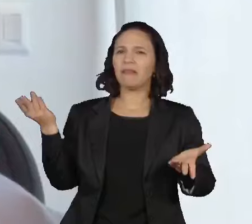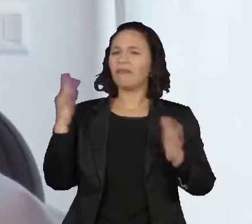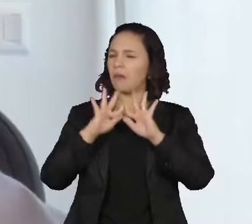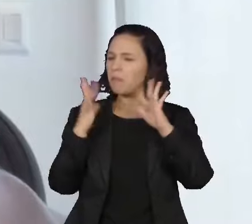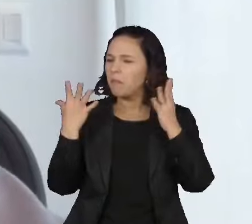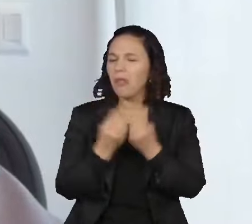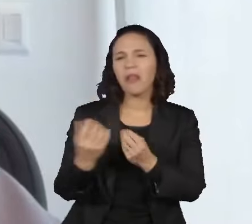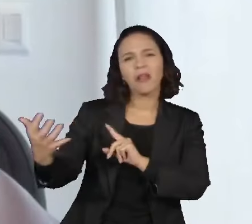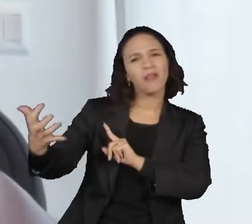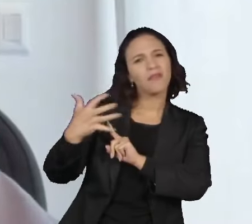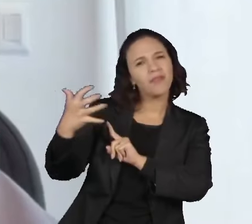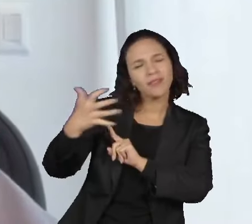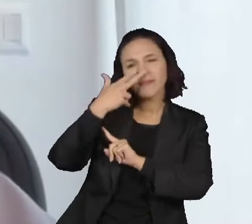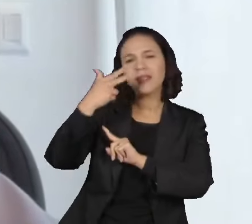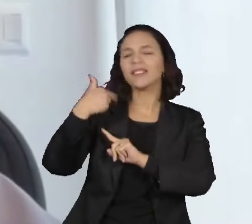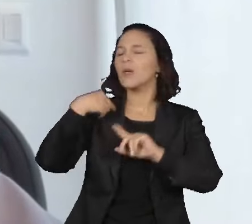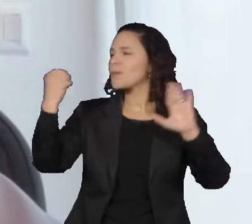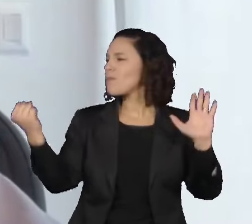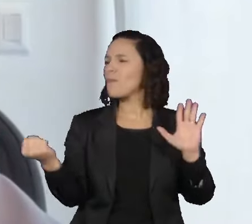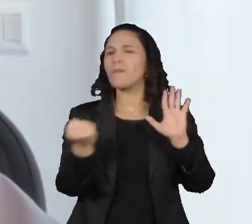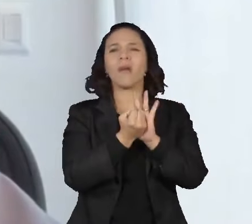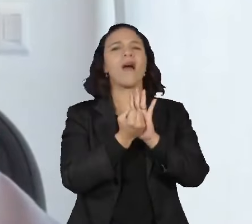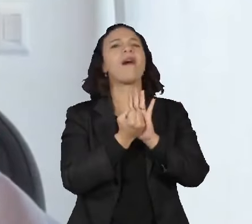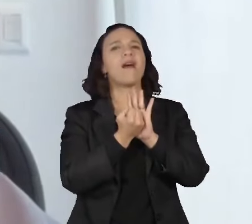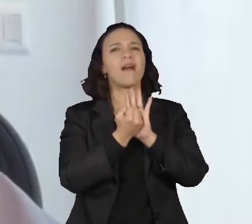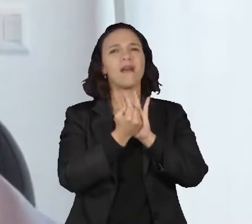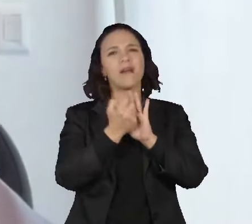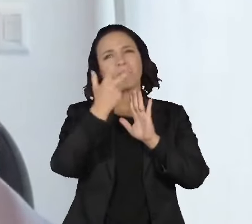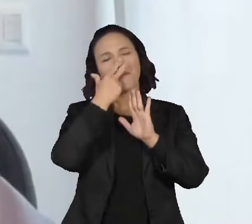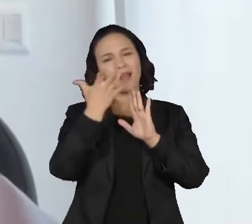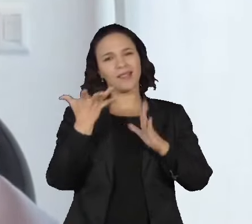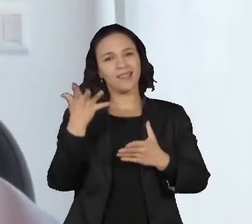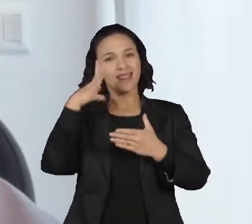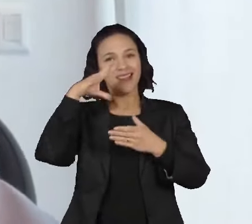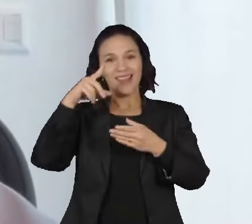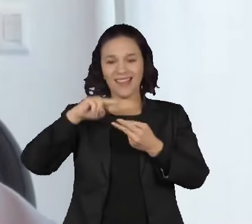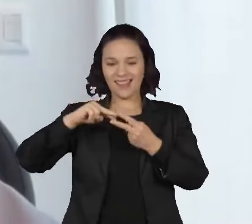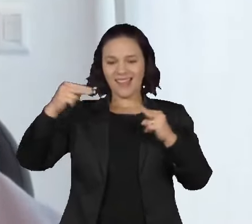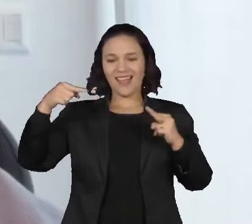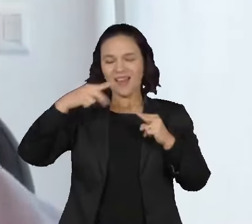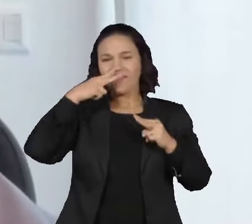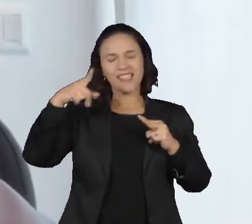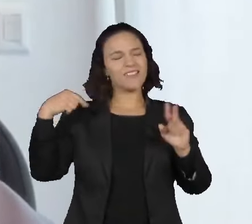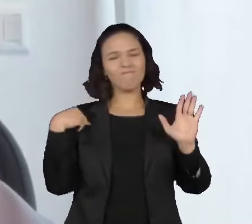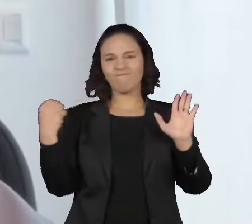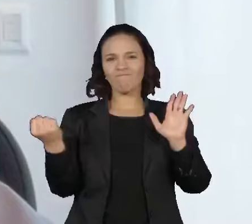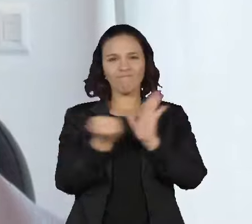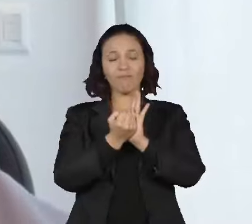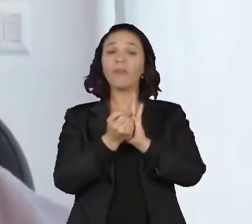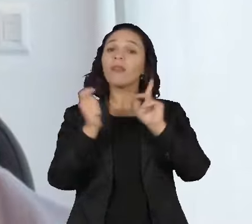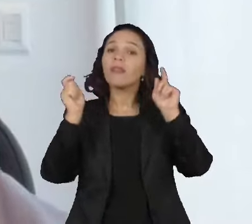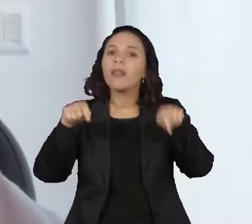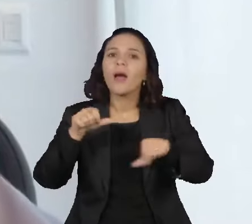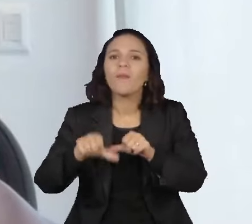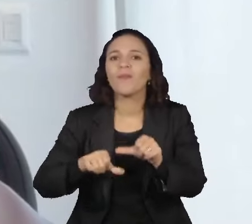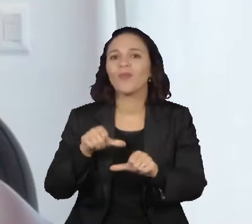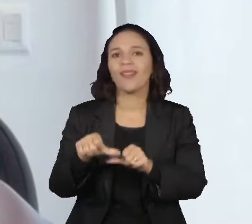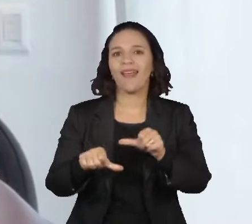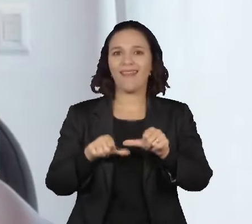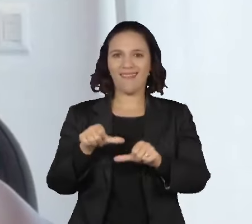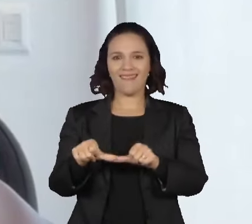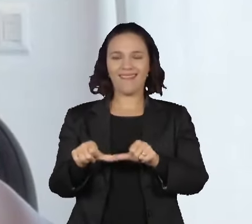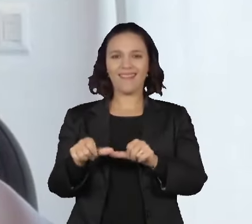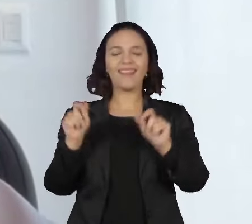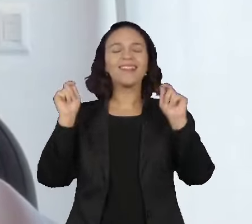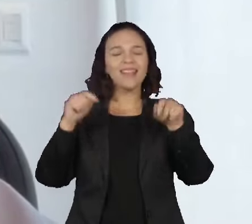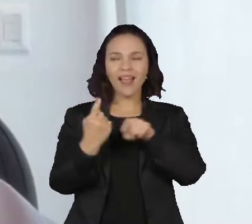que deixou essas marcas, são marcas mesmo que ficam dentro do DNA, a gente pode reverter, pode voltar